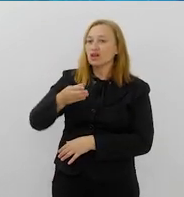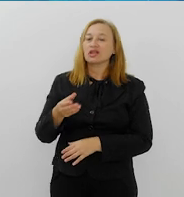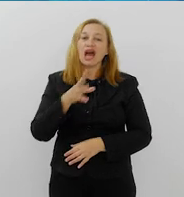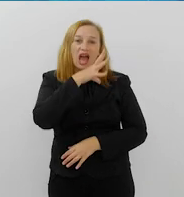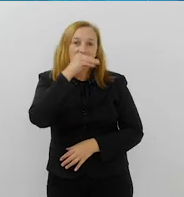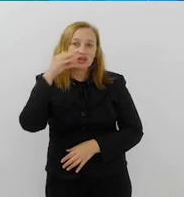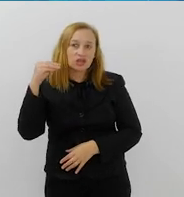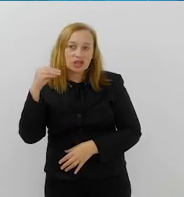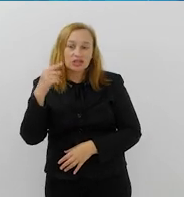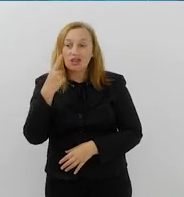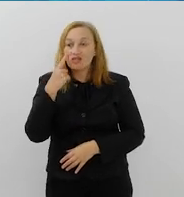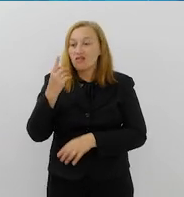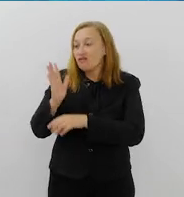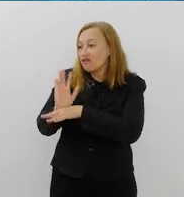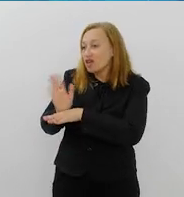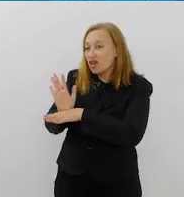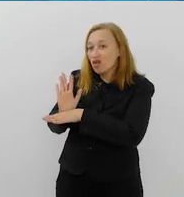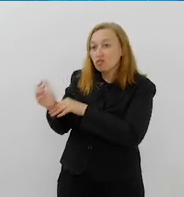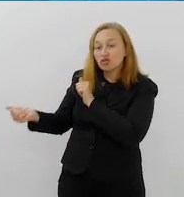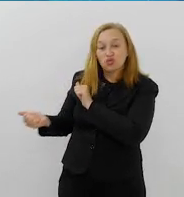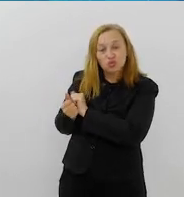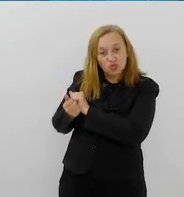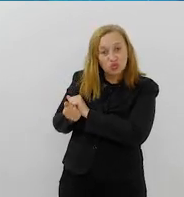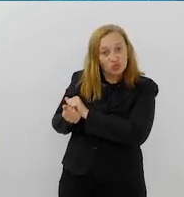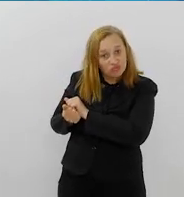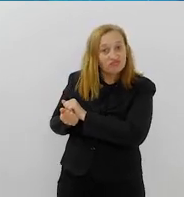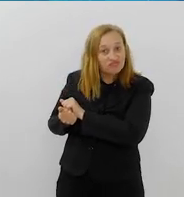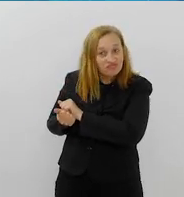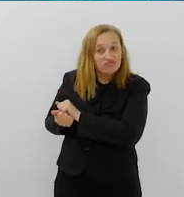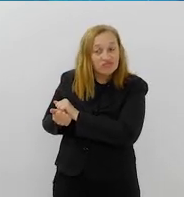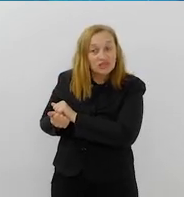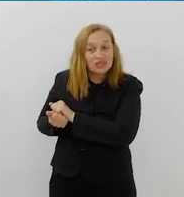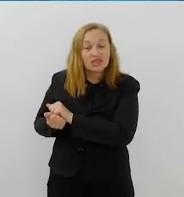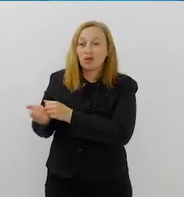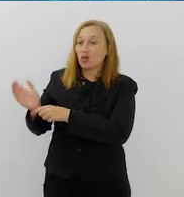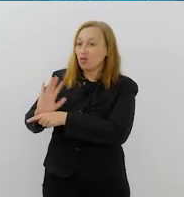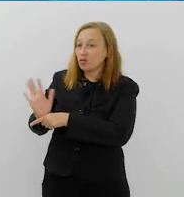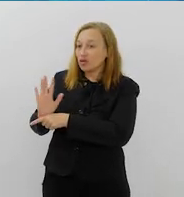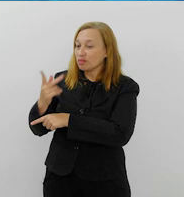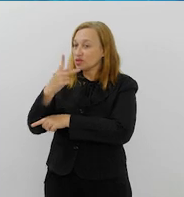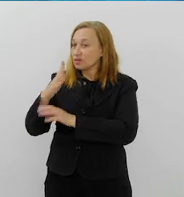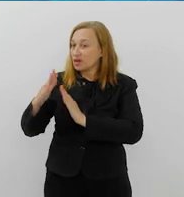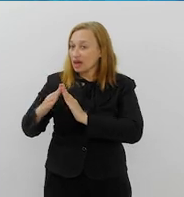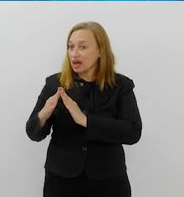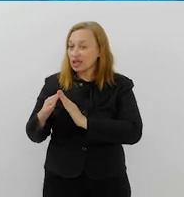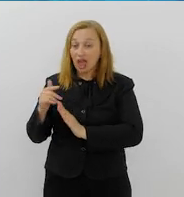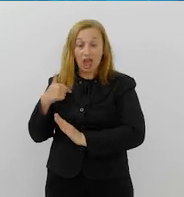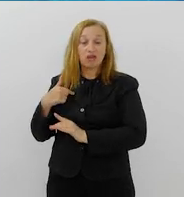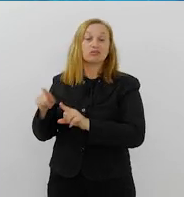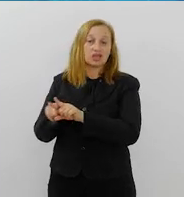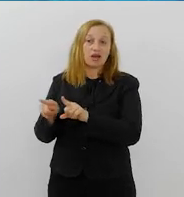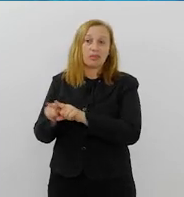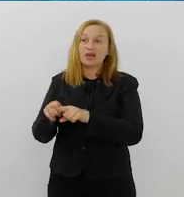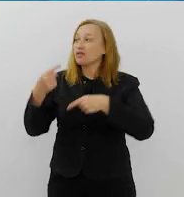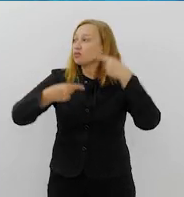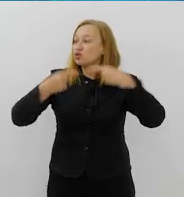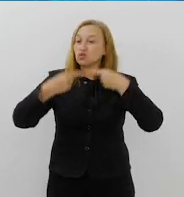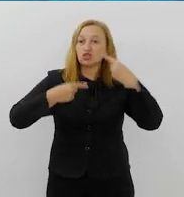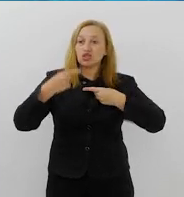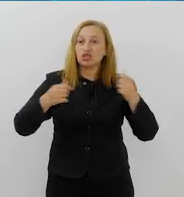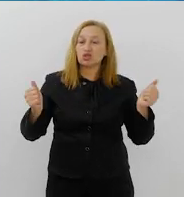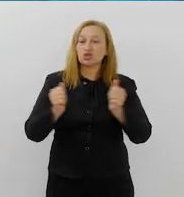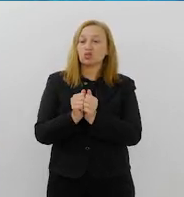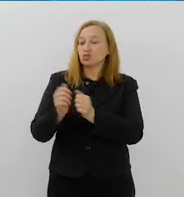vinho. Adolescentes assistem filmes juntos, né? Você coloca o filme na sua casa, eu coloco o filme no meio,